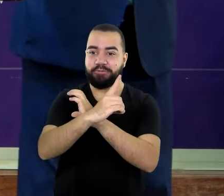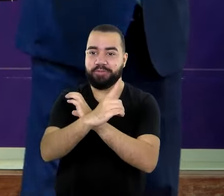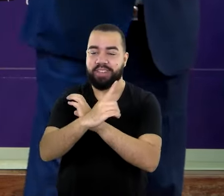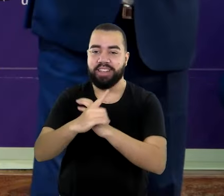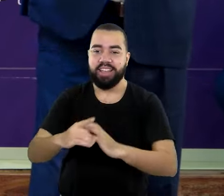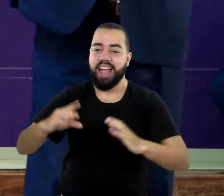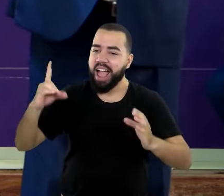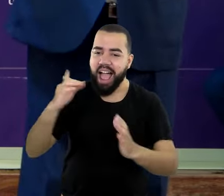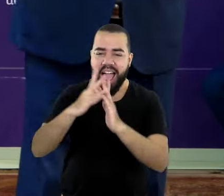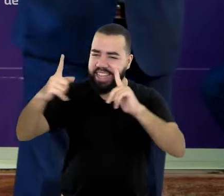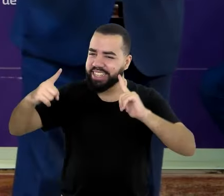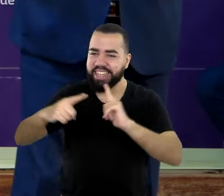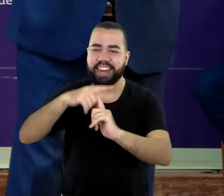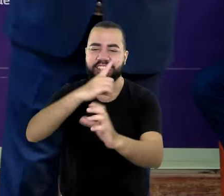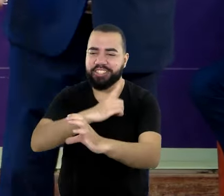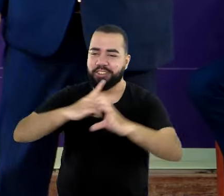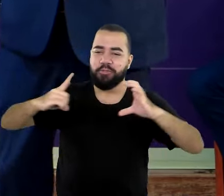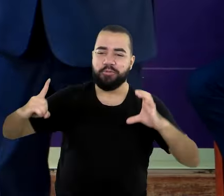cultuar.